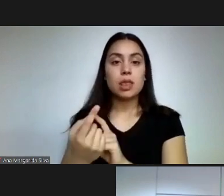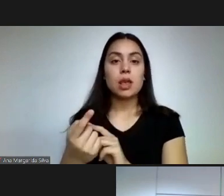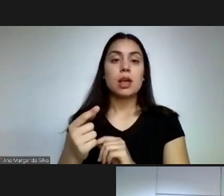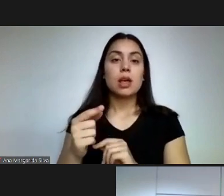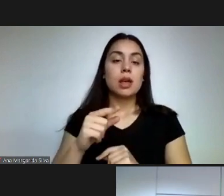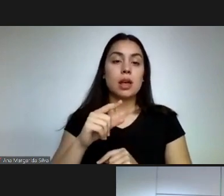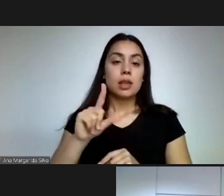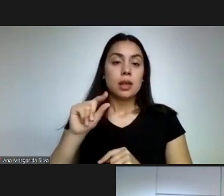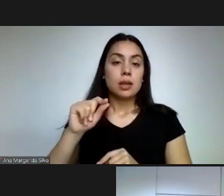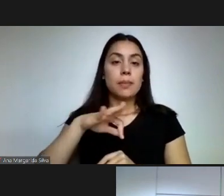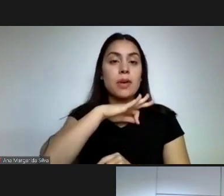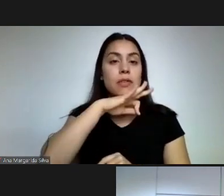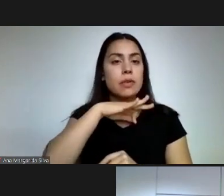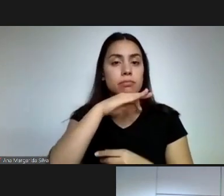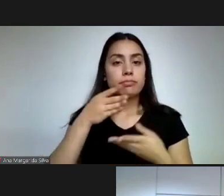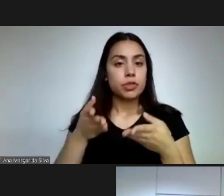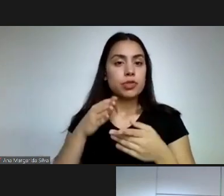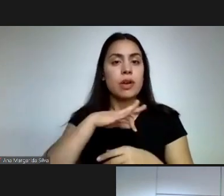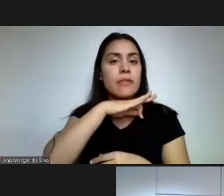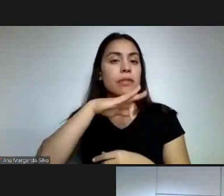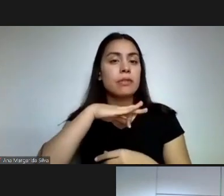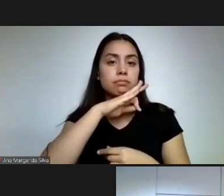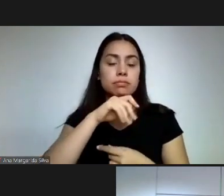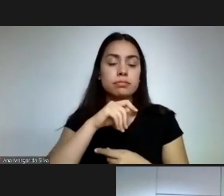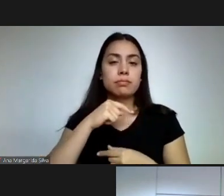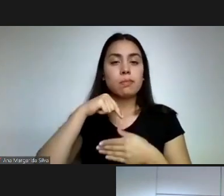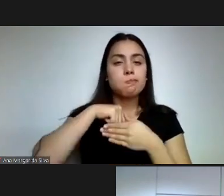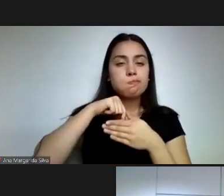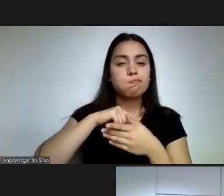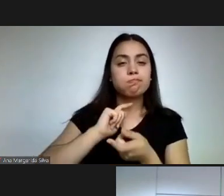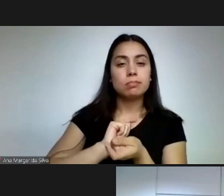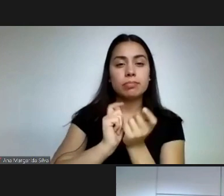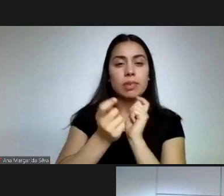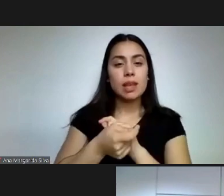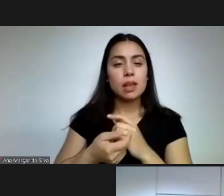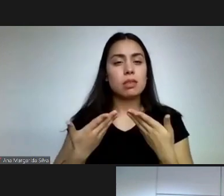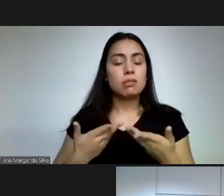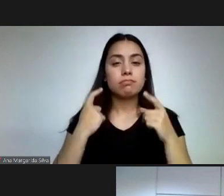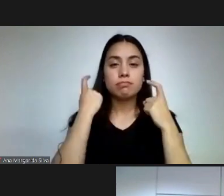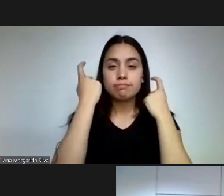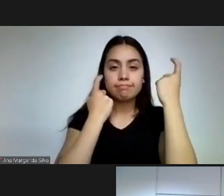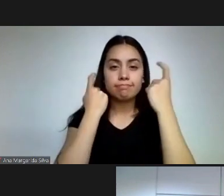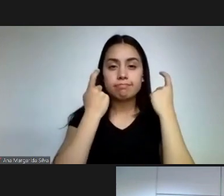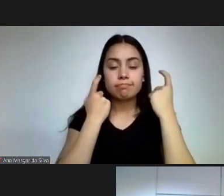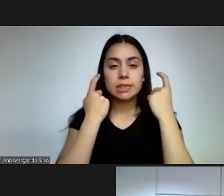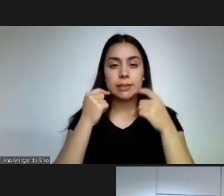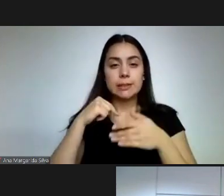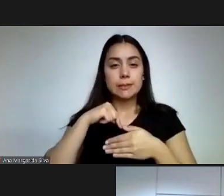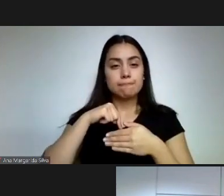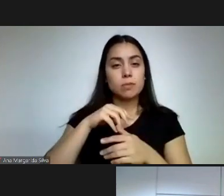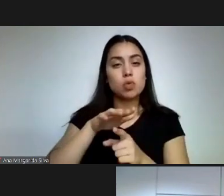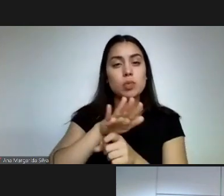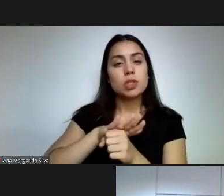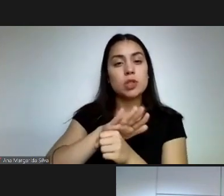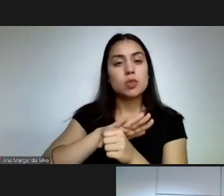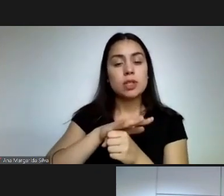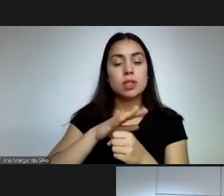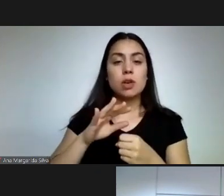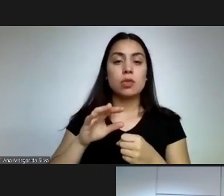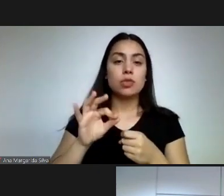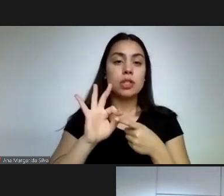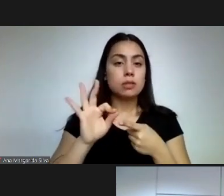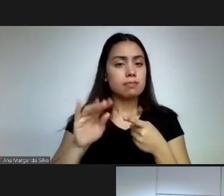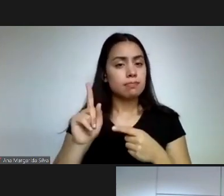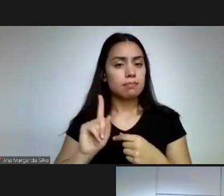a jovens da sua família. Portanto, esta ideia de que estas reflexões não têm que acontecer num contexto específico, não é? Não fazem parte apenas de um